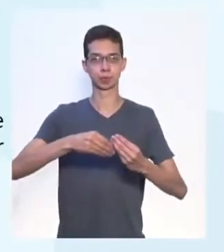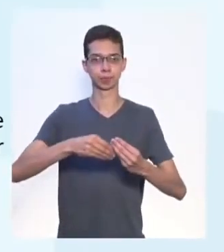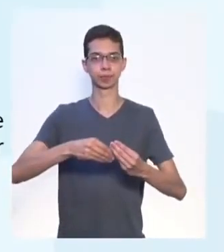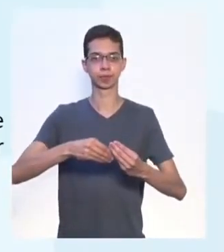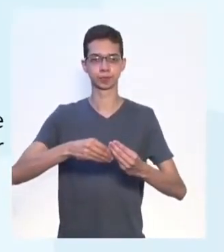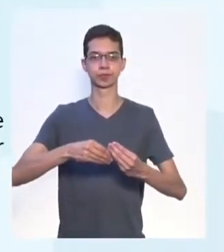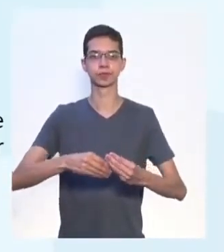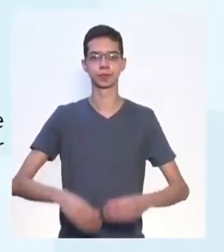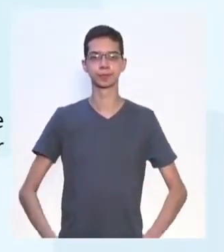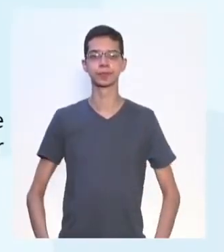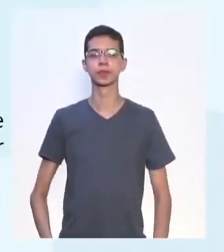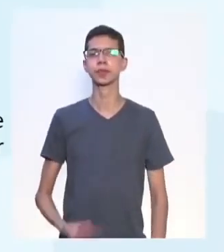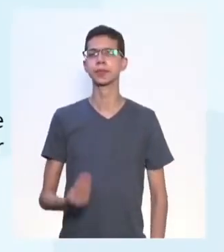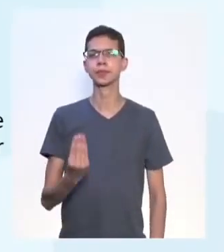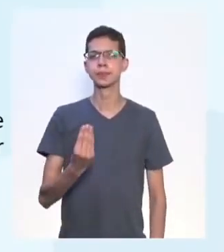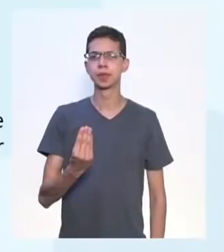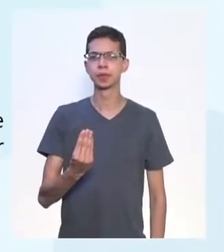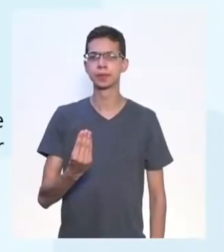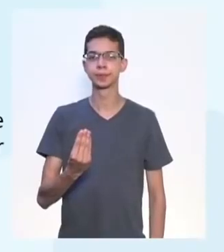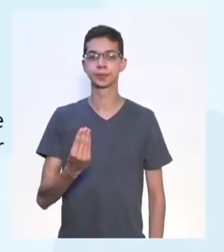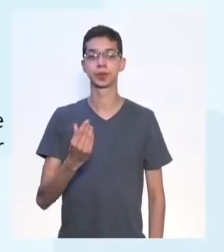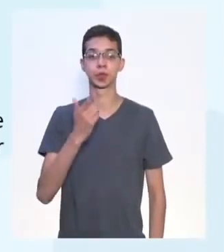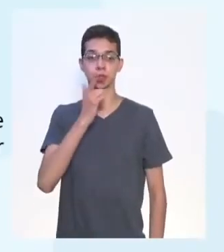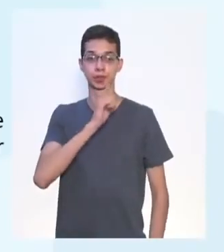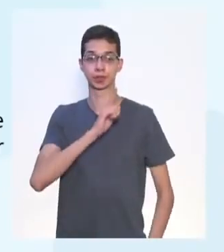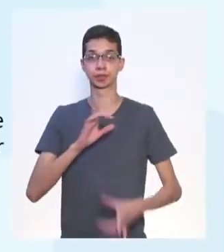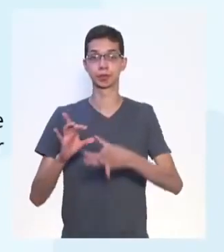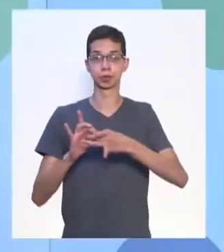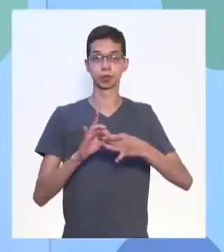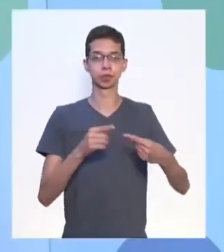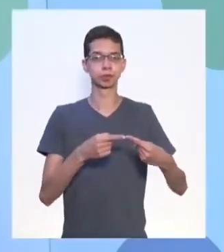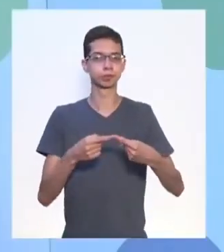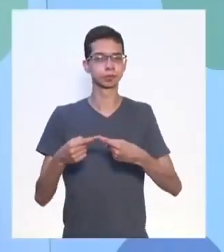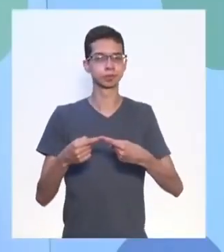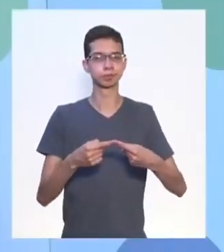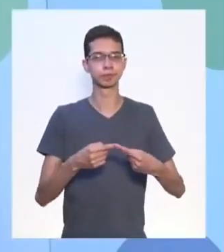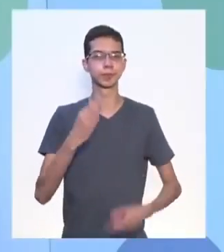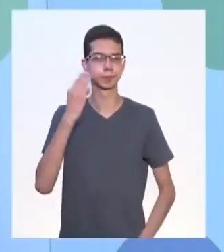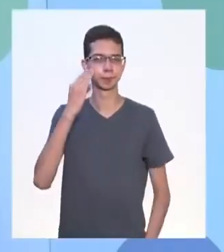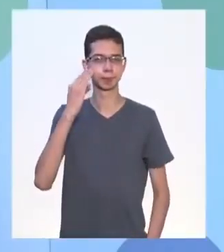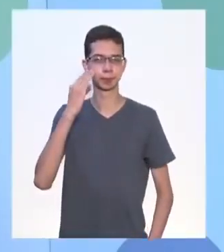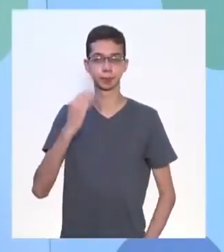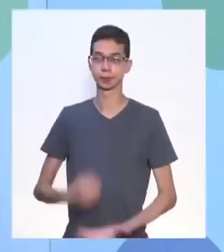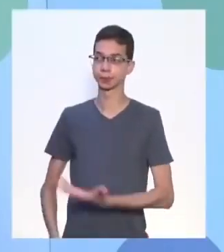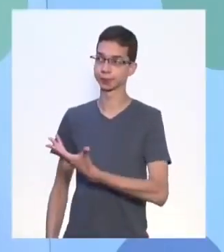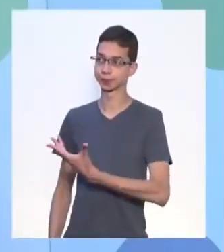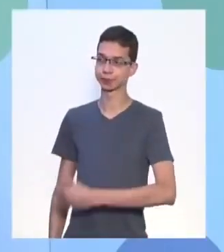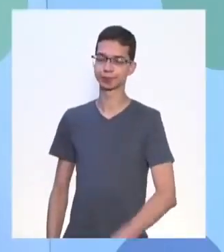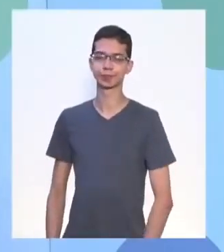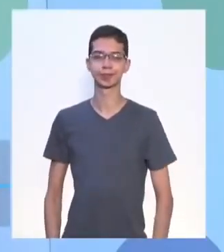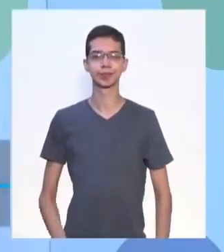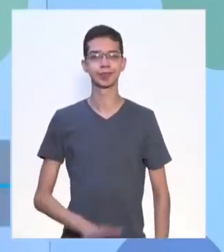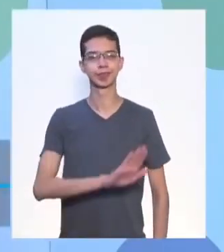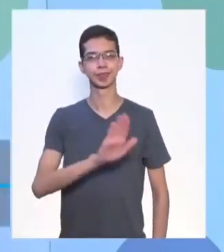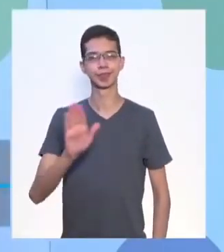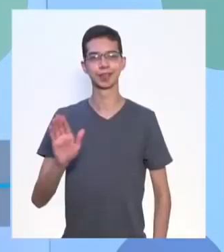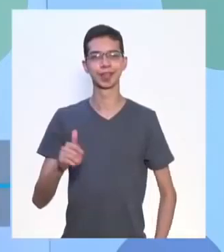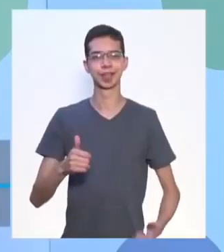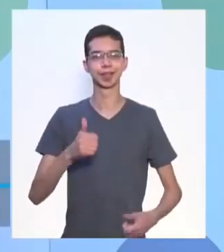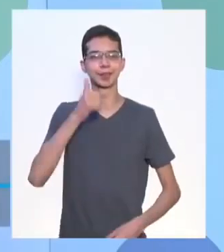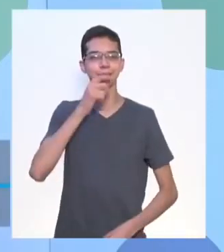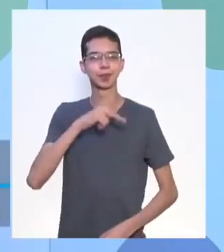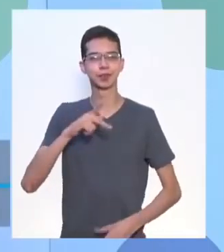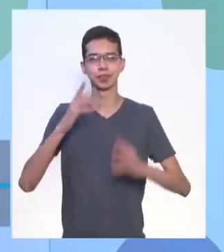indireta para construir sentido. Mauro? Olá, professora Elaine, olá, alunos, professores do 9º